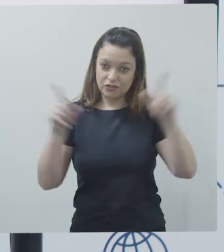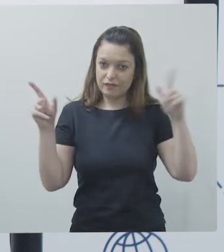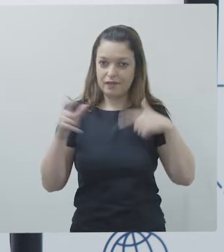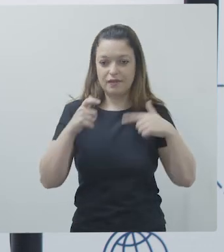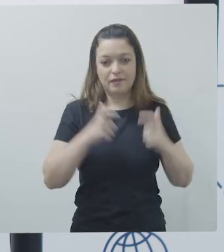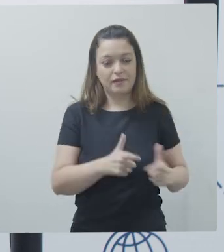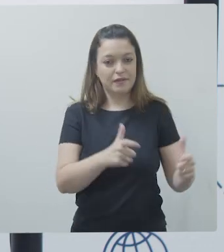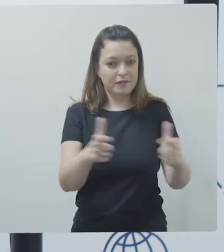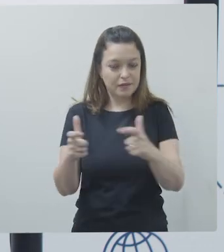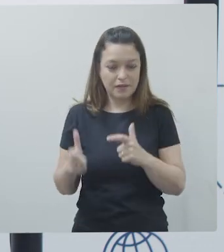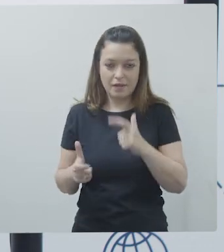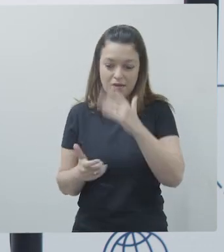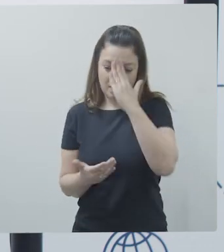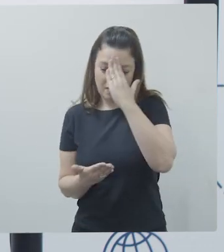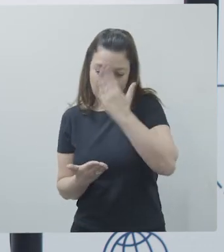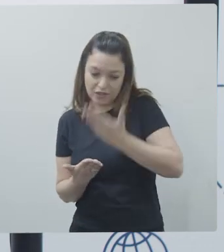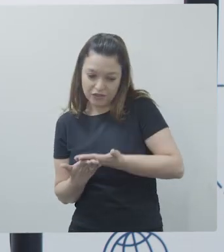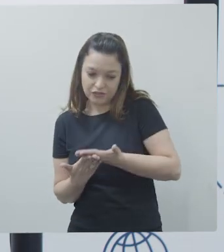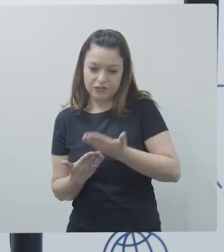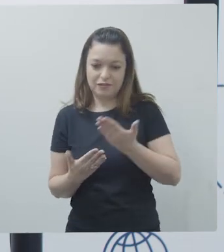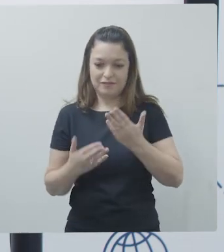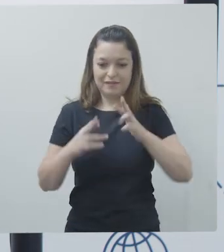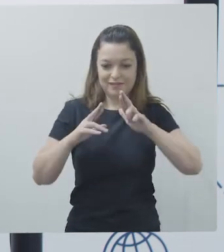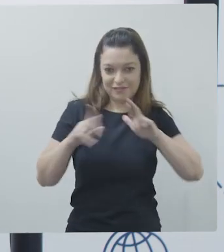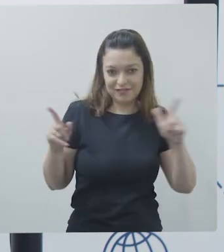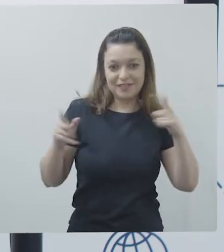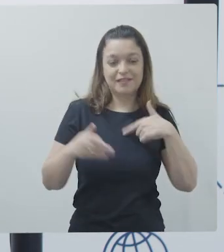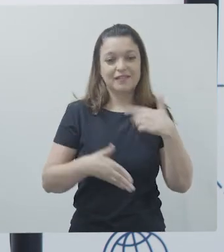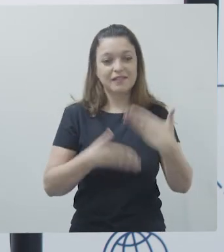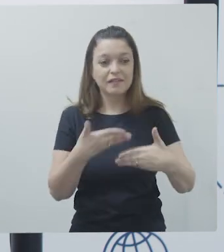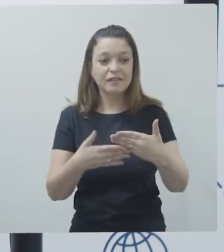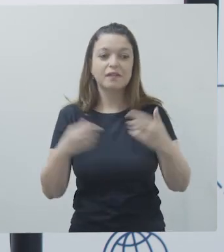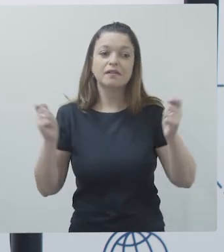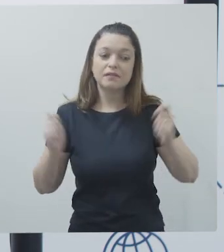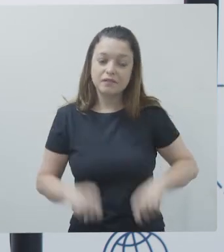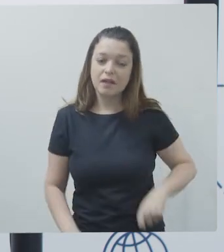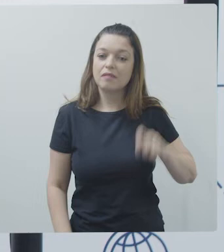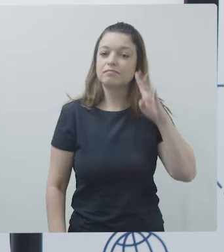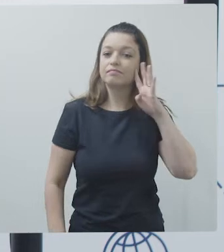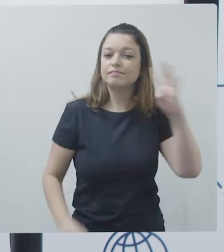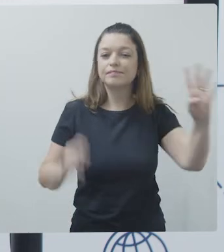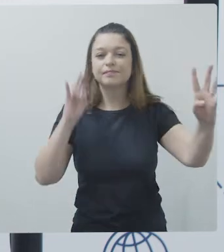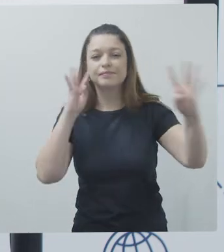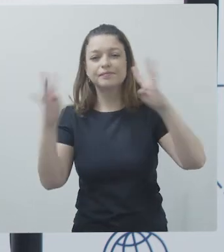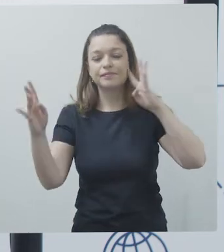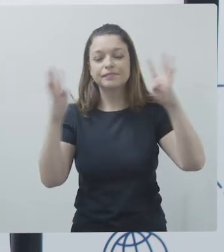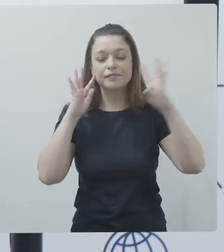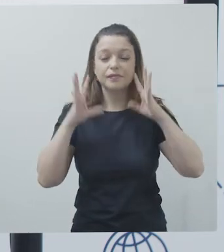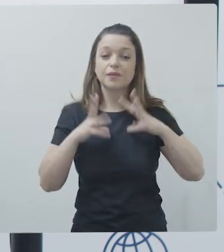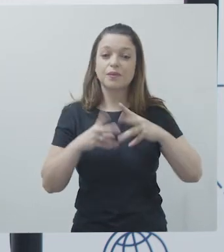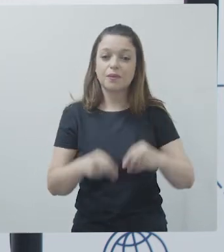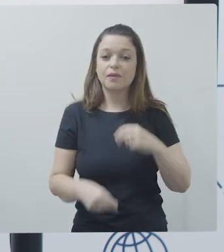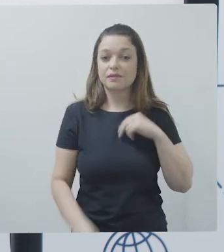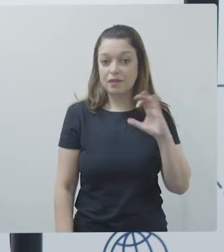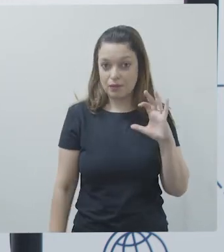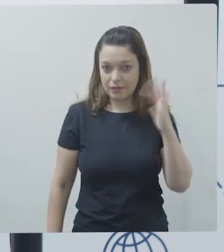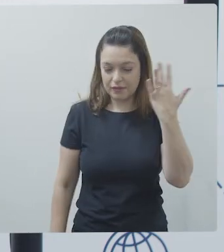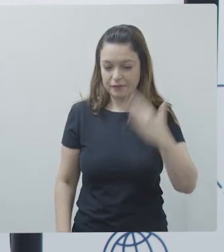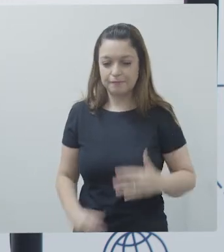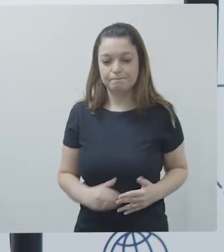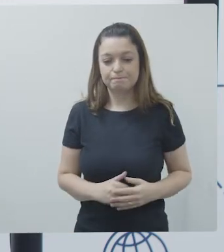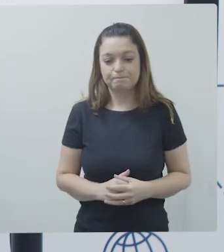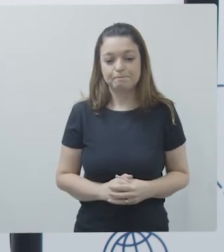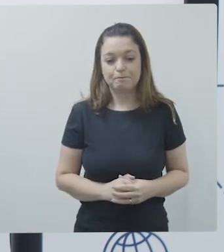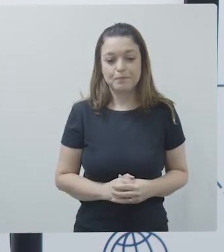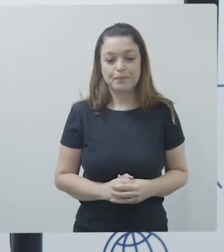lugares diferentes, com crenças diferentes. Então a gente consegue imaginar como tudo isso acontece. Agora nós vamos